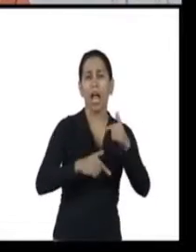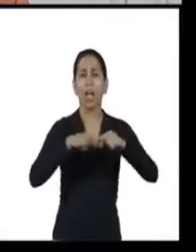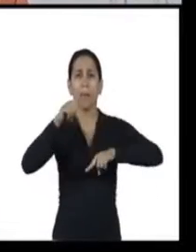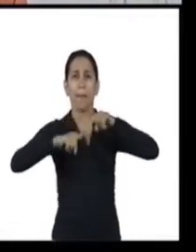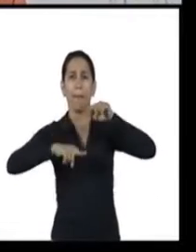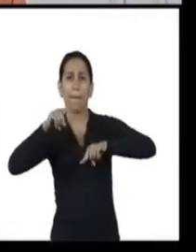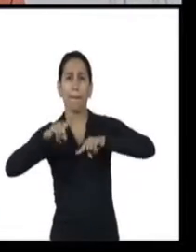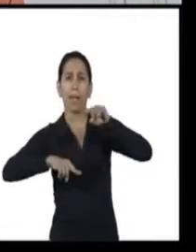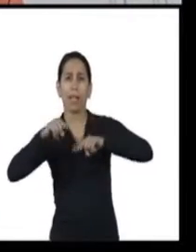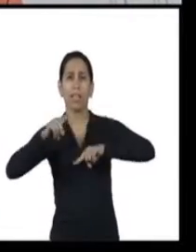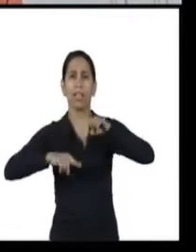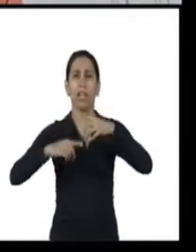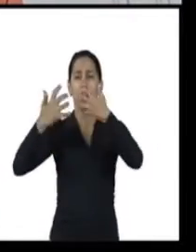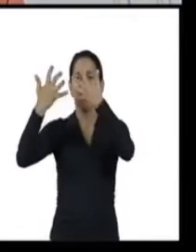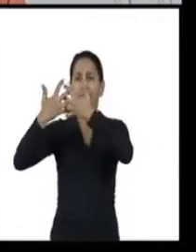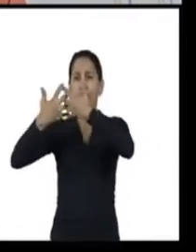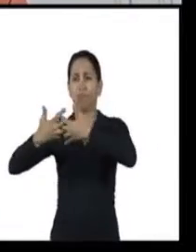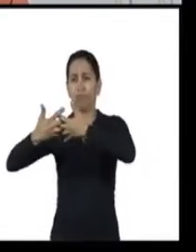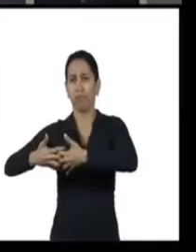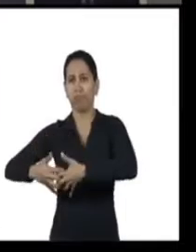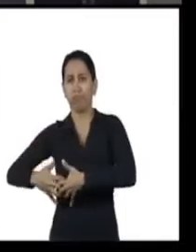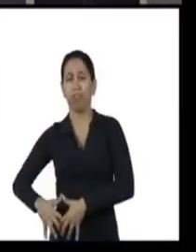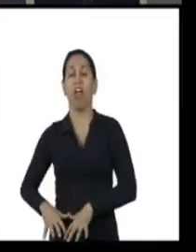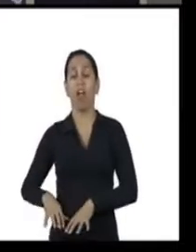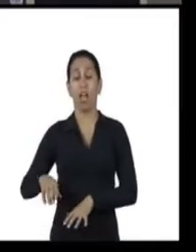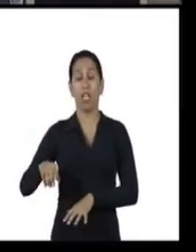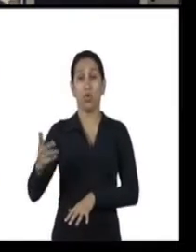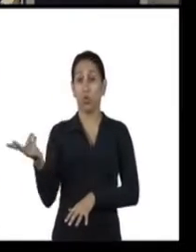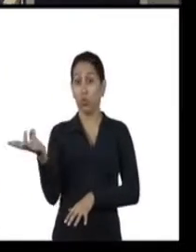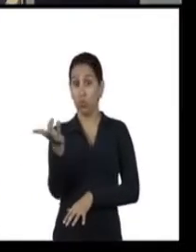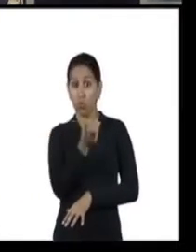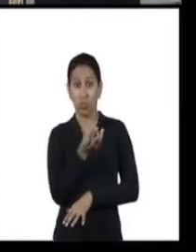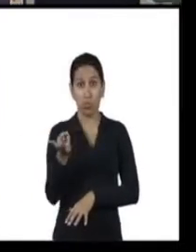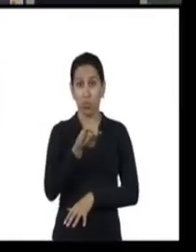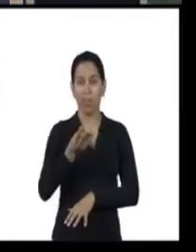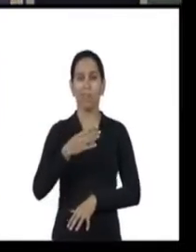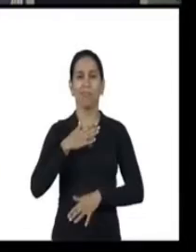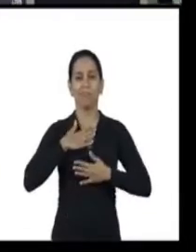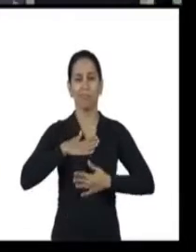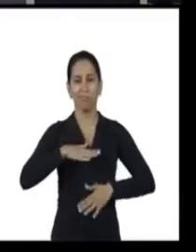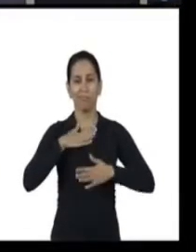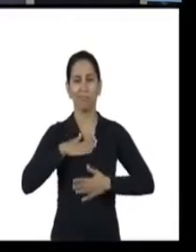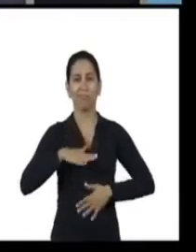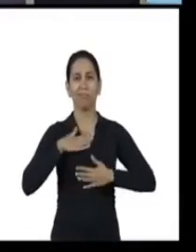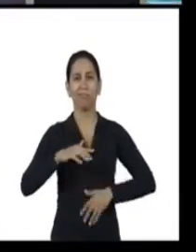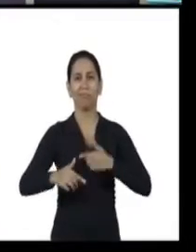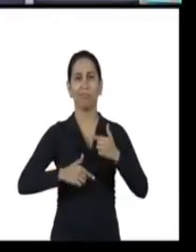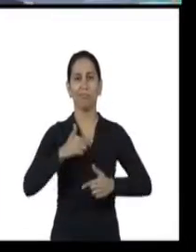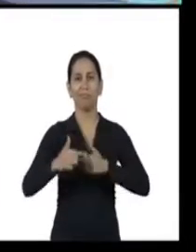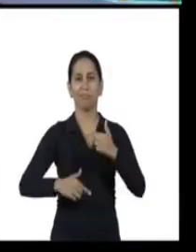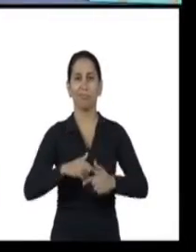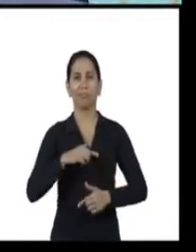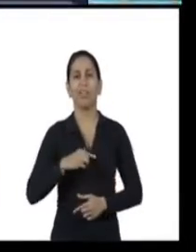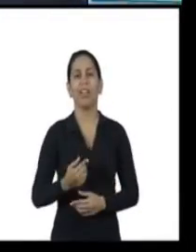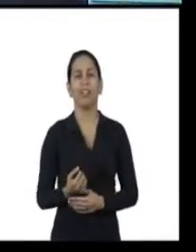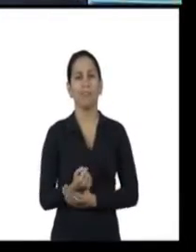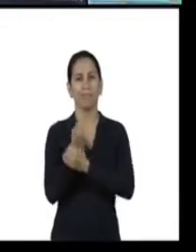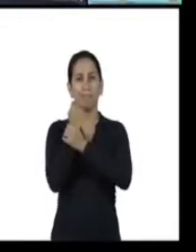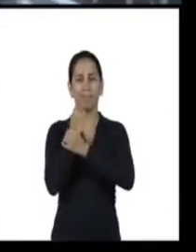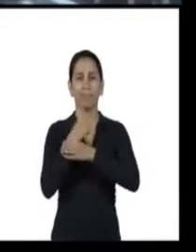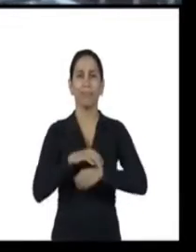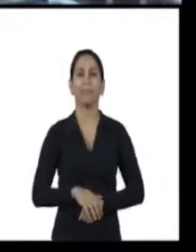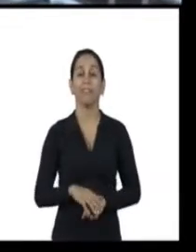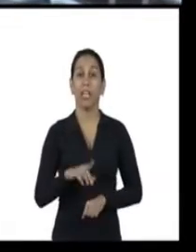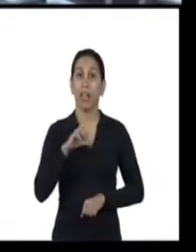e máquinas ao conforto dos trabalhadores. Tudo isso para que você realize as tarefas de maneira segura. Além de